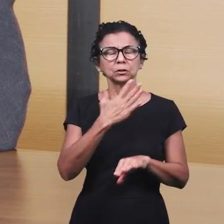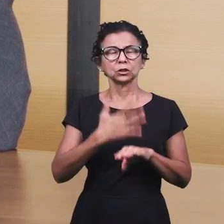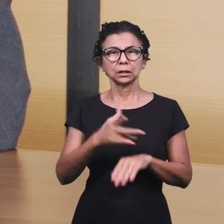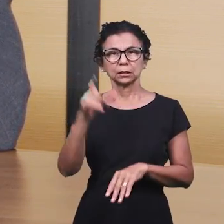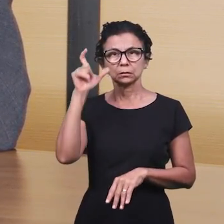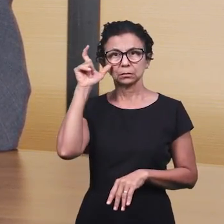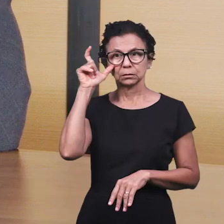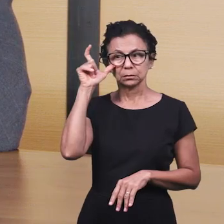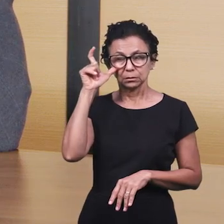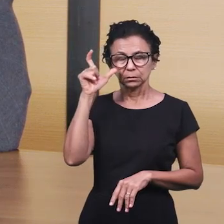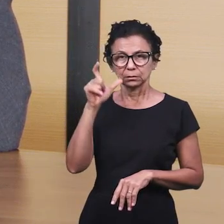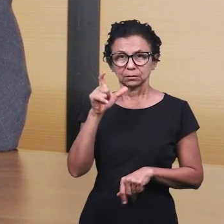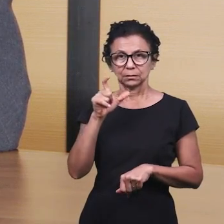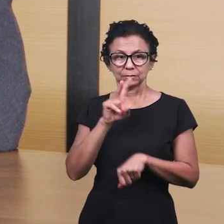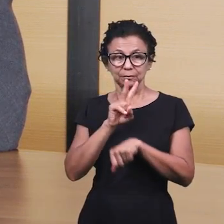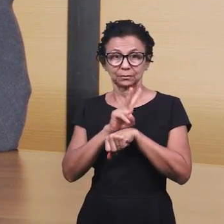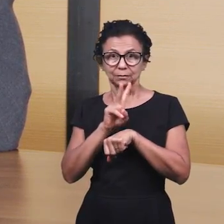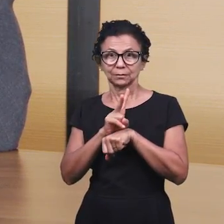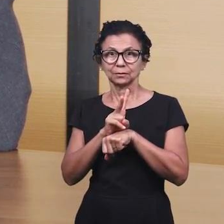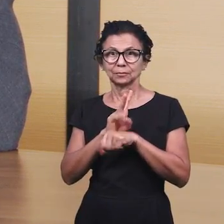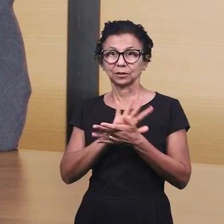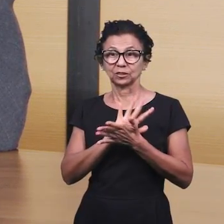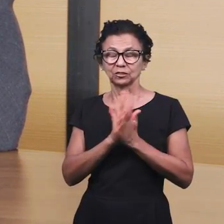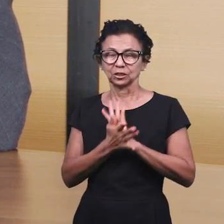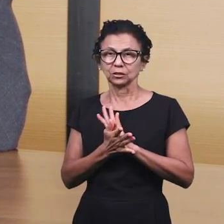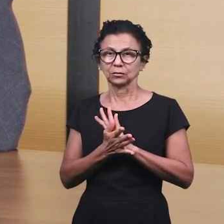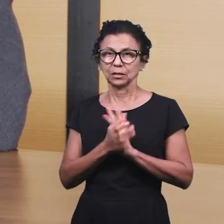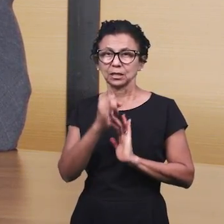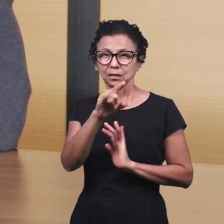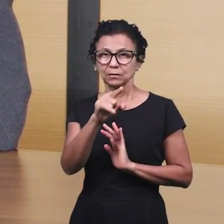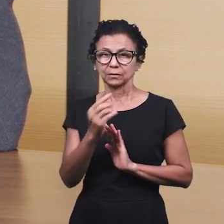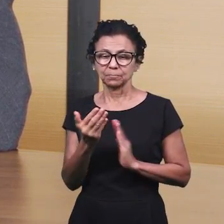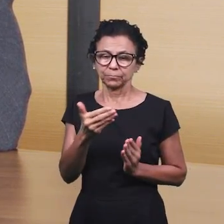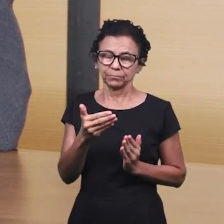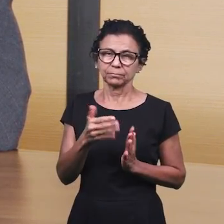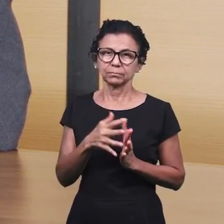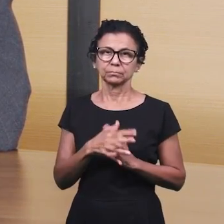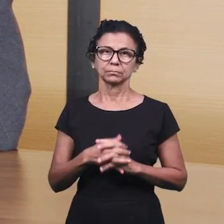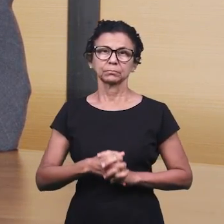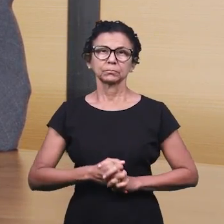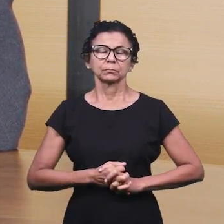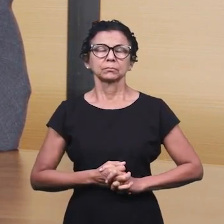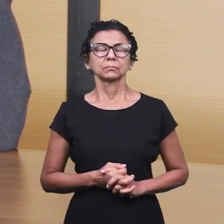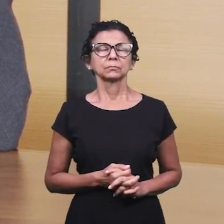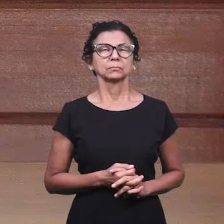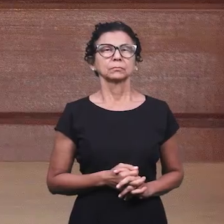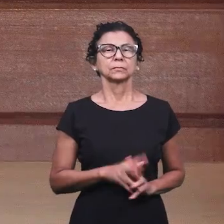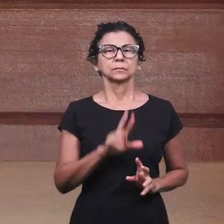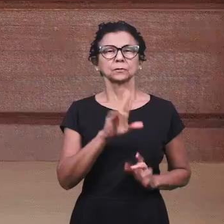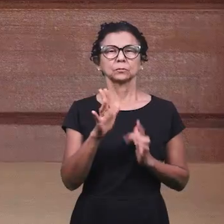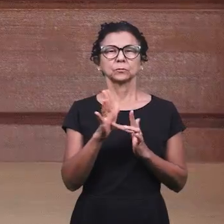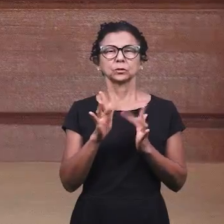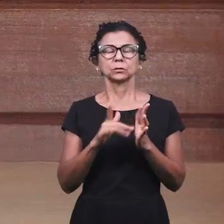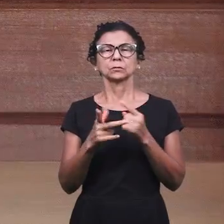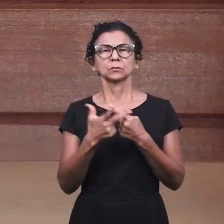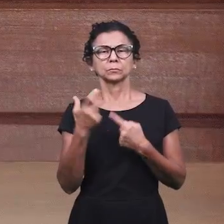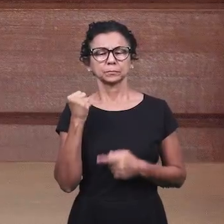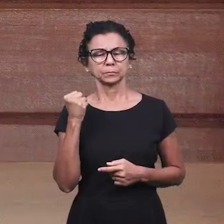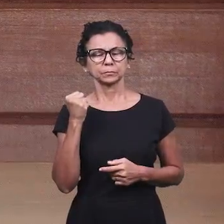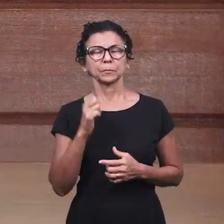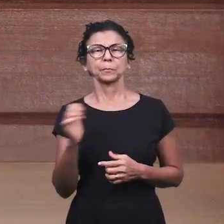tem nos dado condições e recursos, né, necessários para podermos vencer esse momento difícil